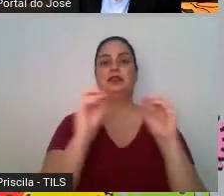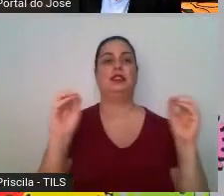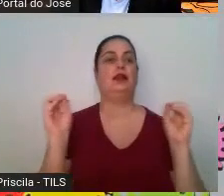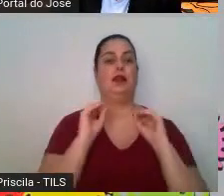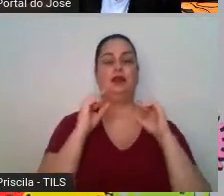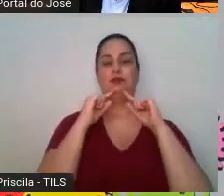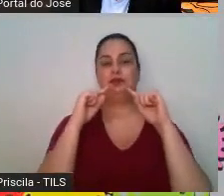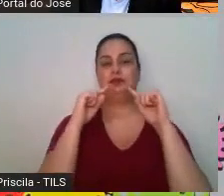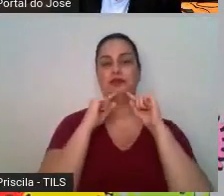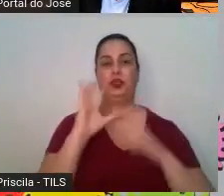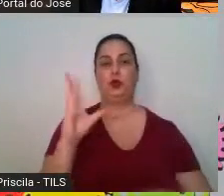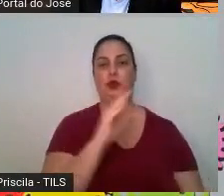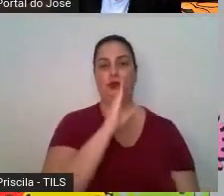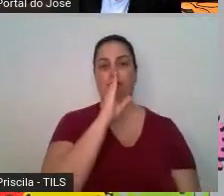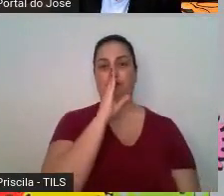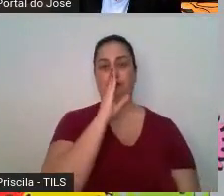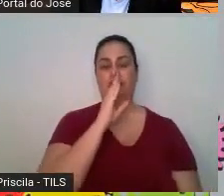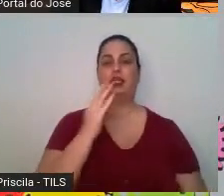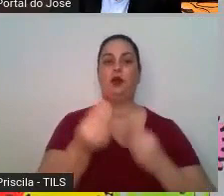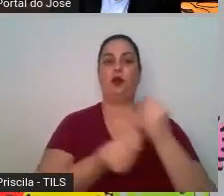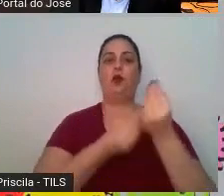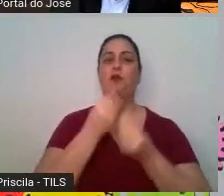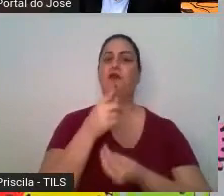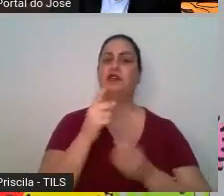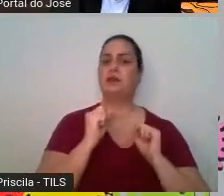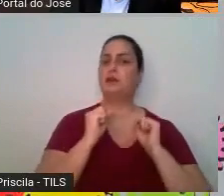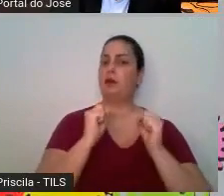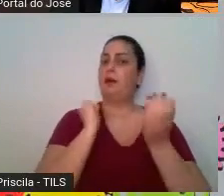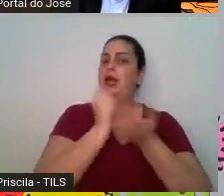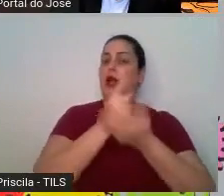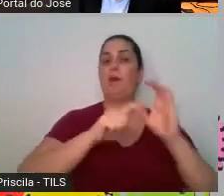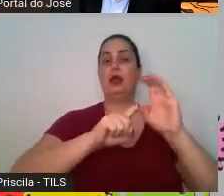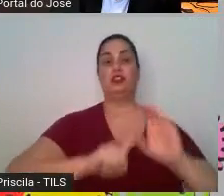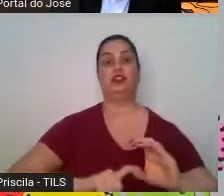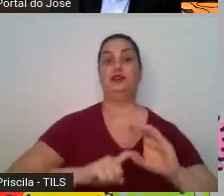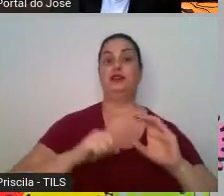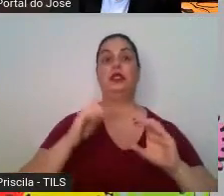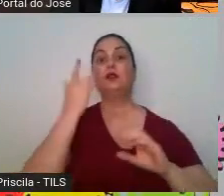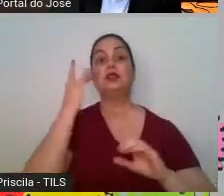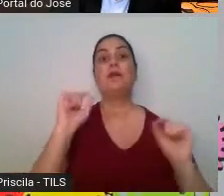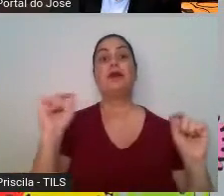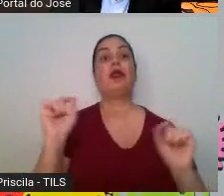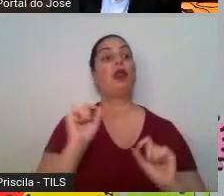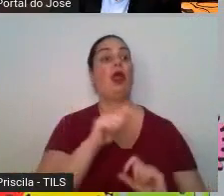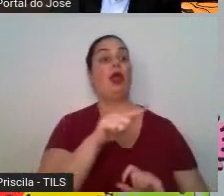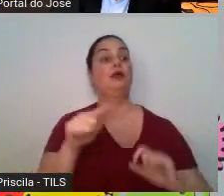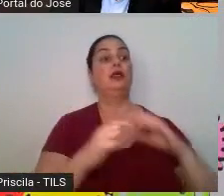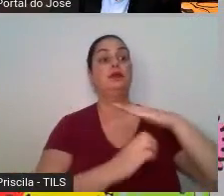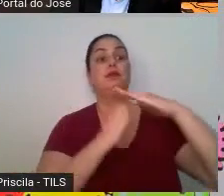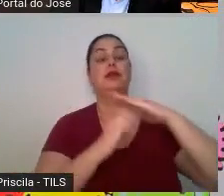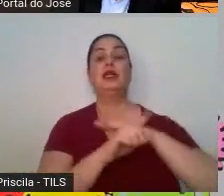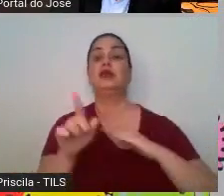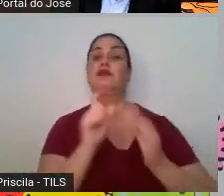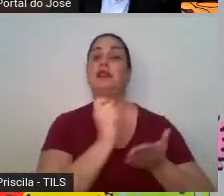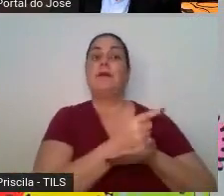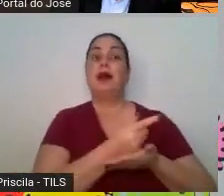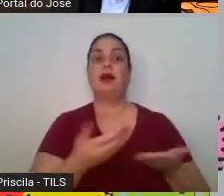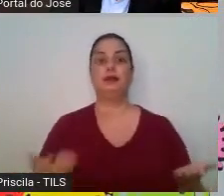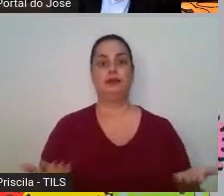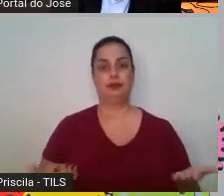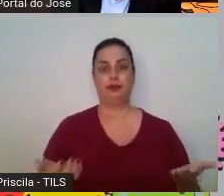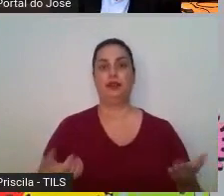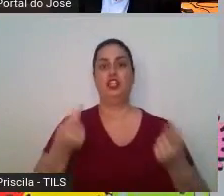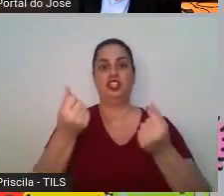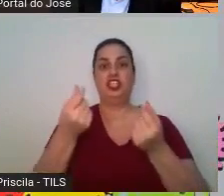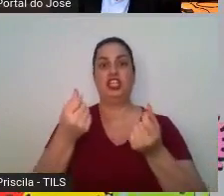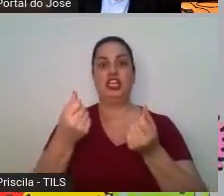dívida sem identificar o credor? Como uma das partes de um contrato público, pago com dinheiro público,